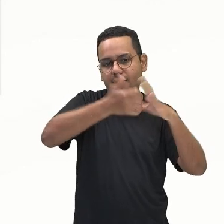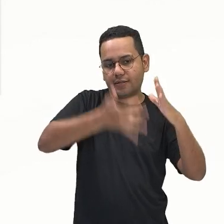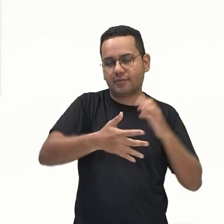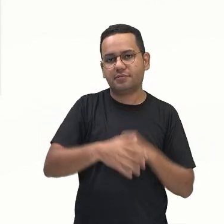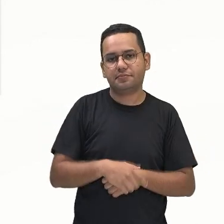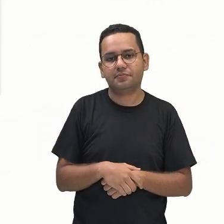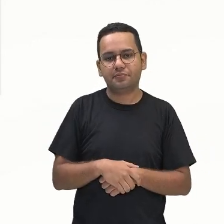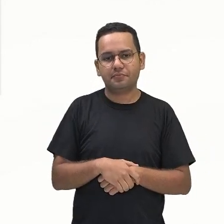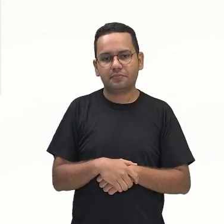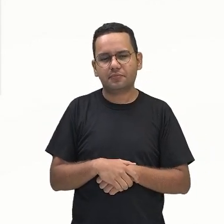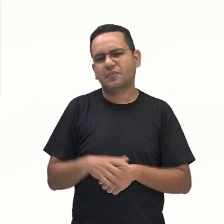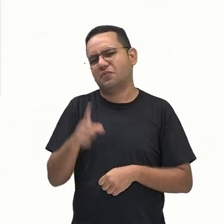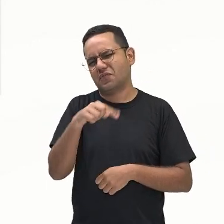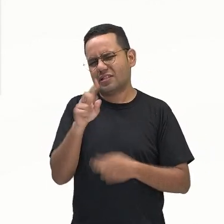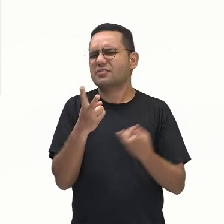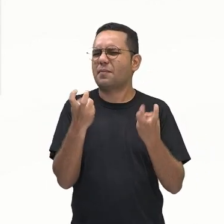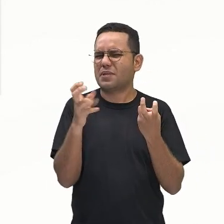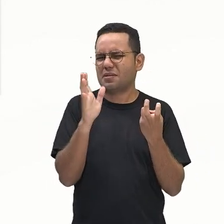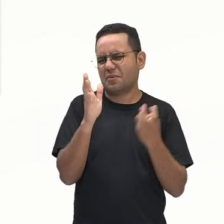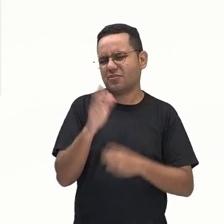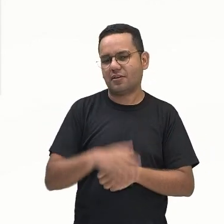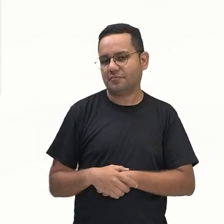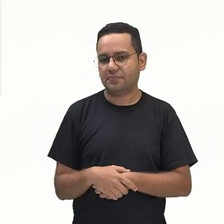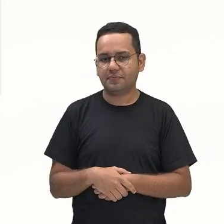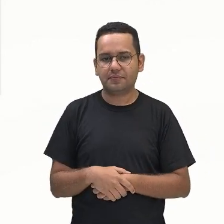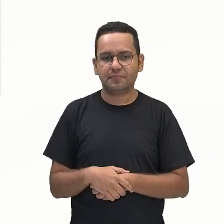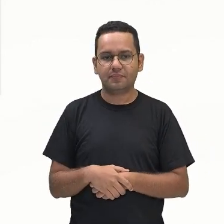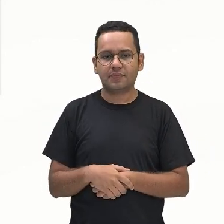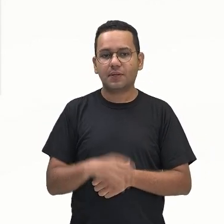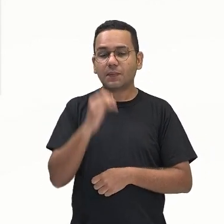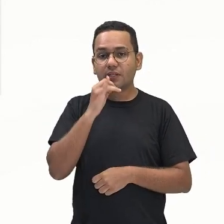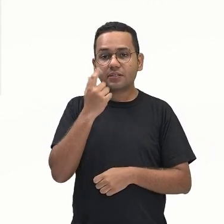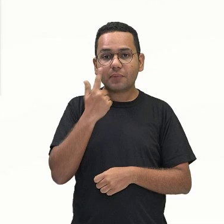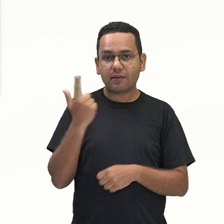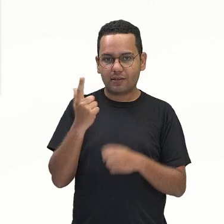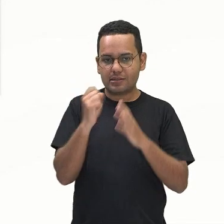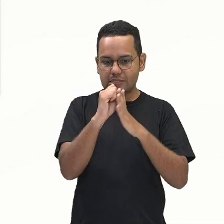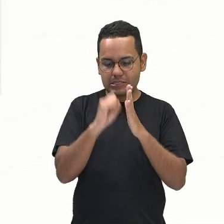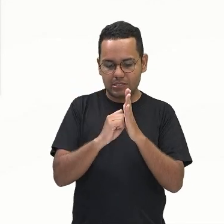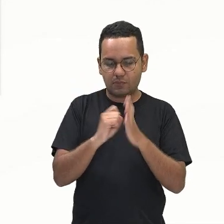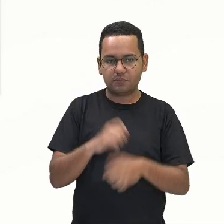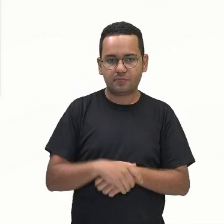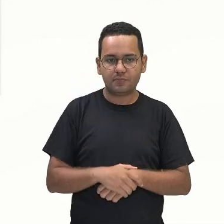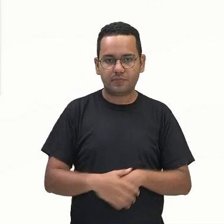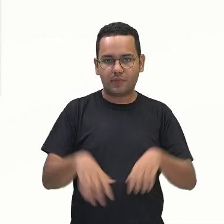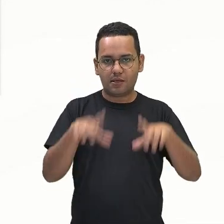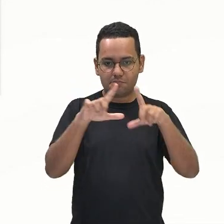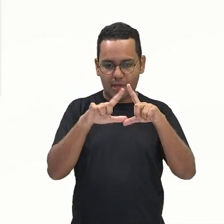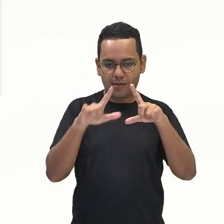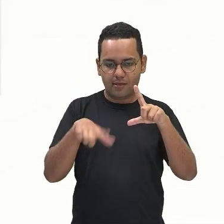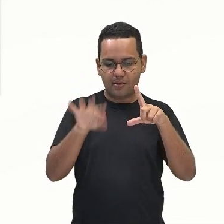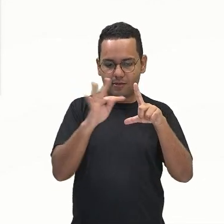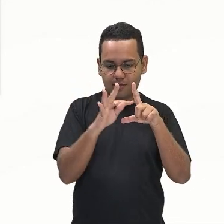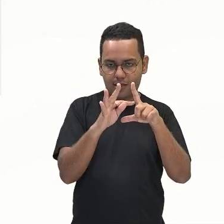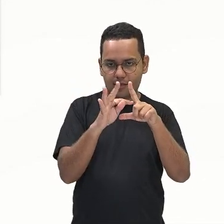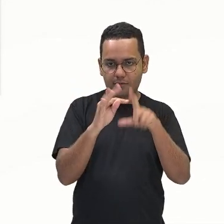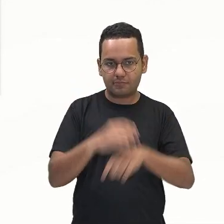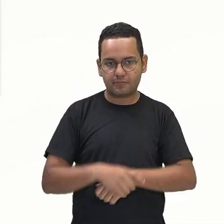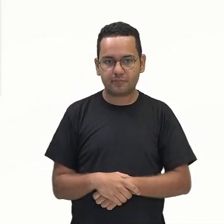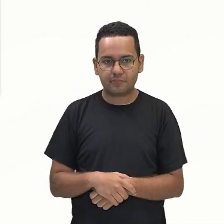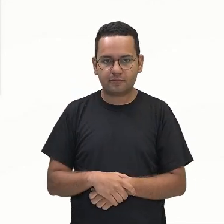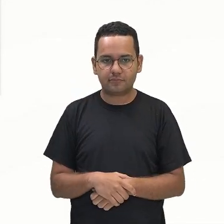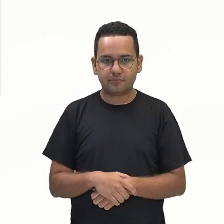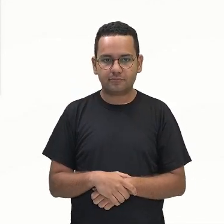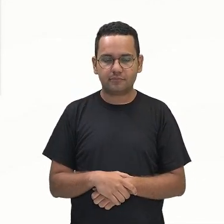tenha visto aí nos alimentos, né, um símbolo como esse, olha, um triângulo que tem aí um